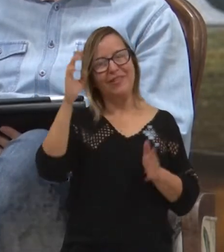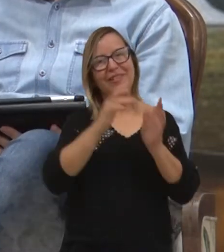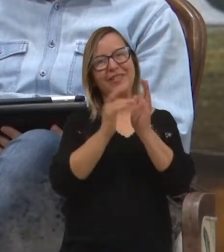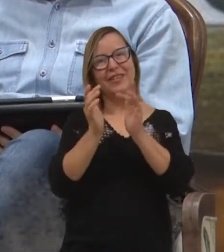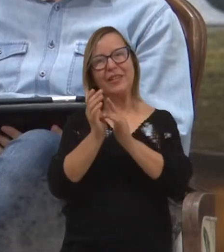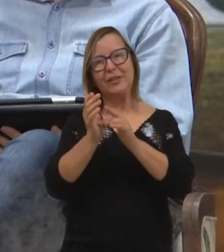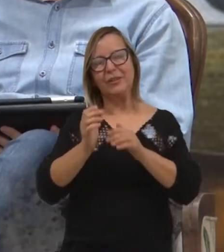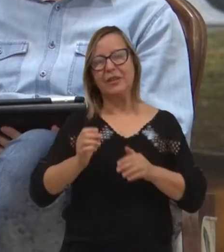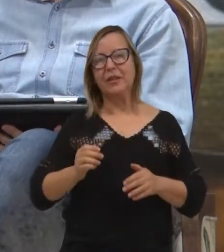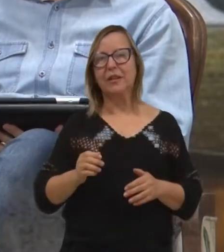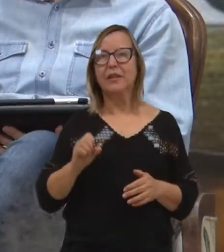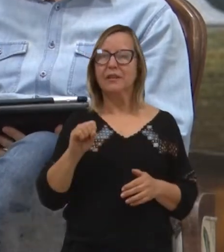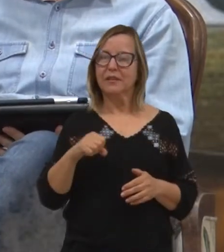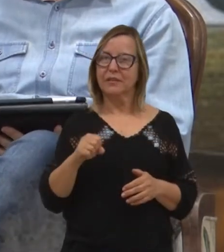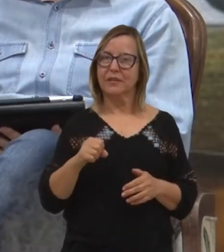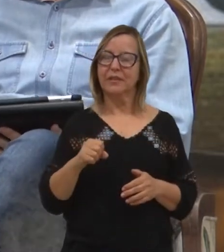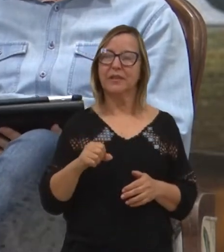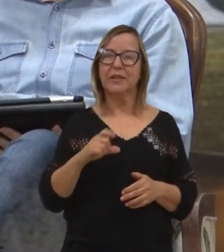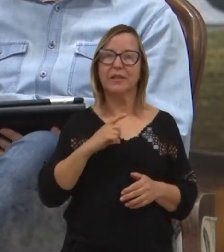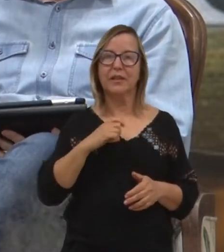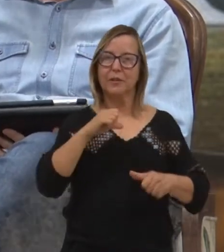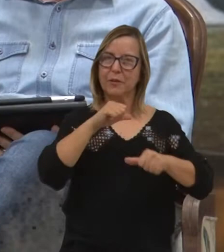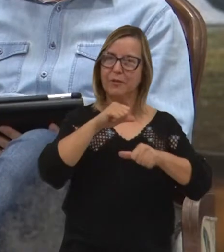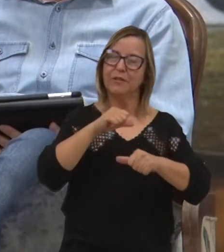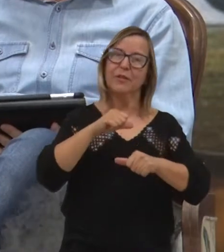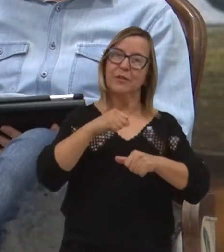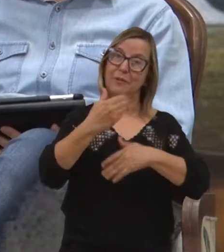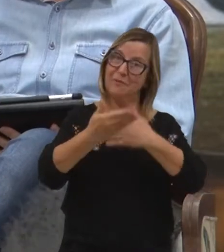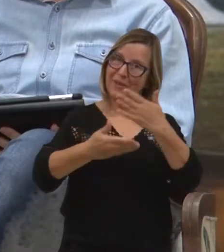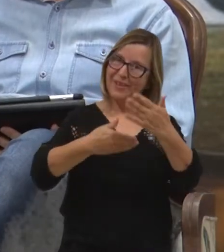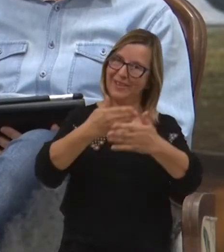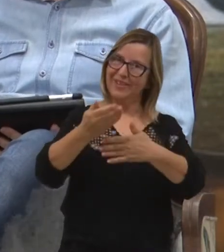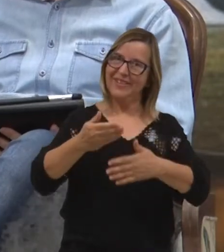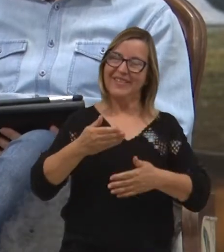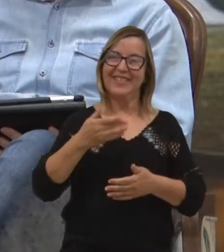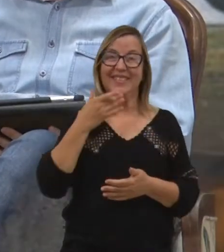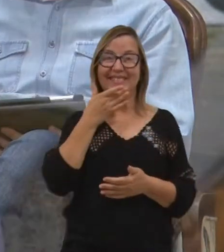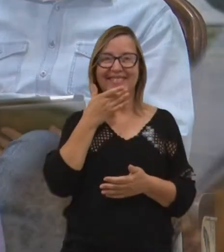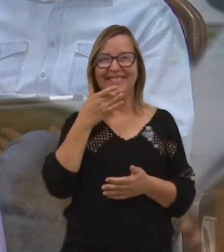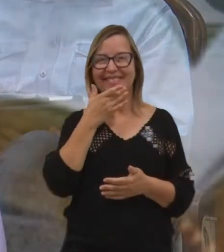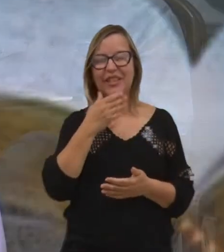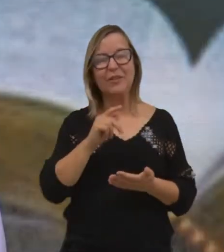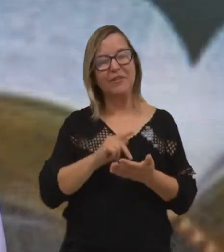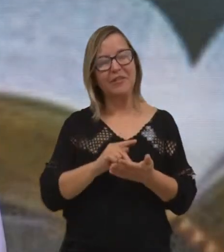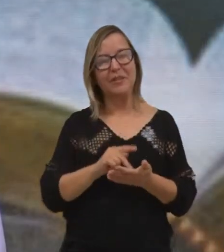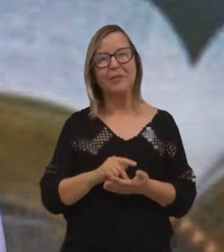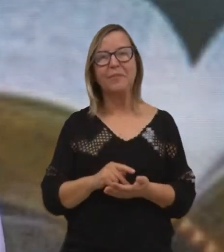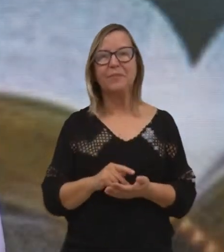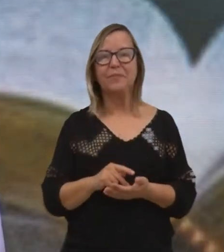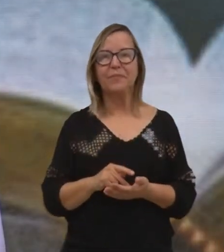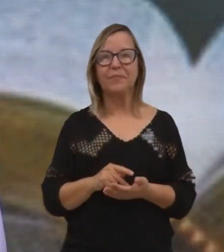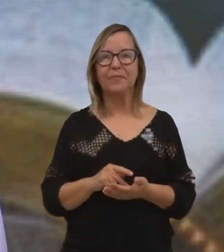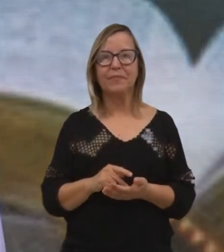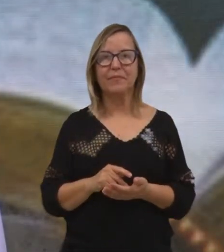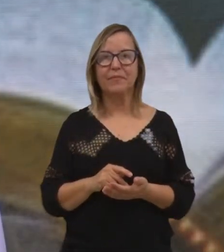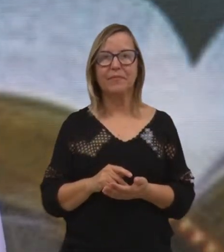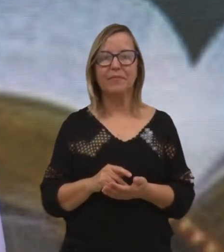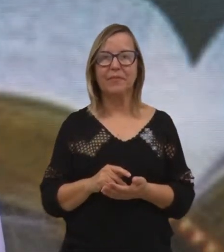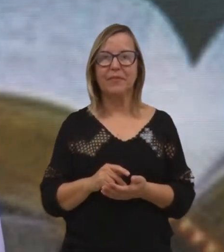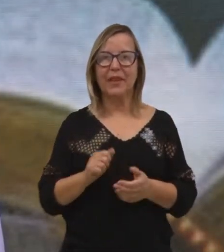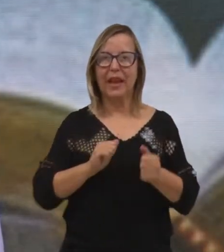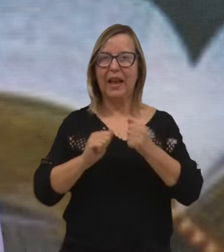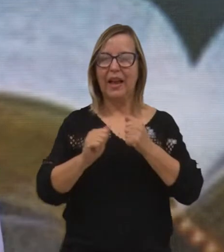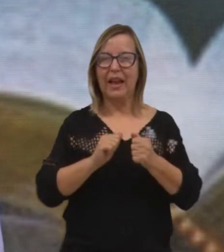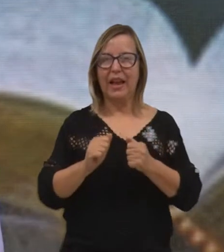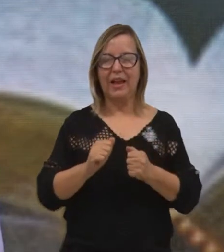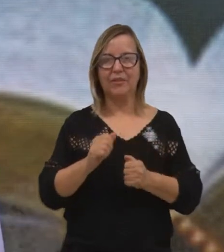estamos servindo. Né? Houve uma troca muito, muito gostoso. É verdade. Olha o que diz o Atos 2,